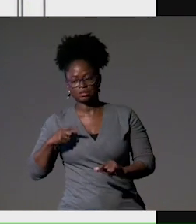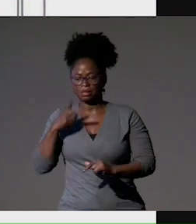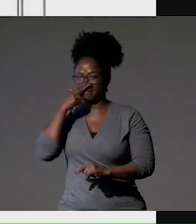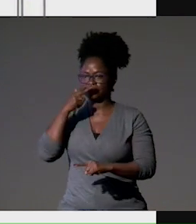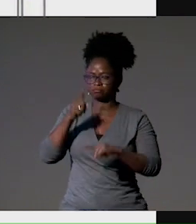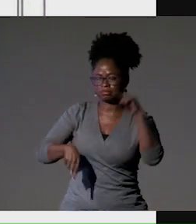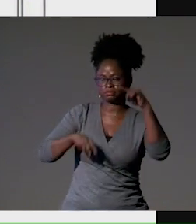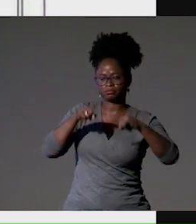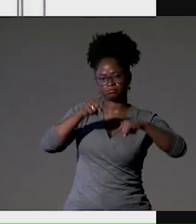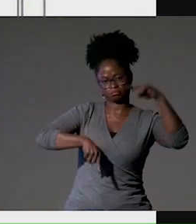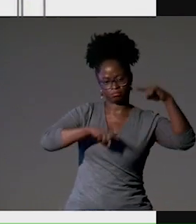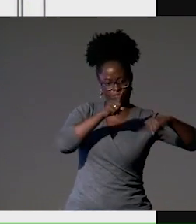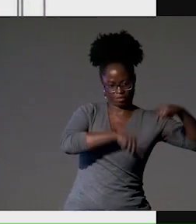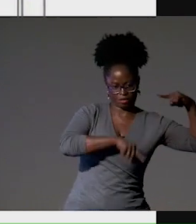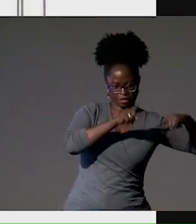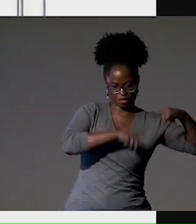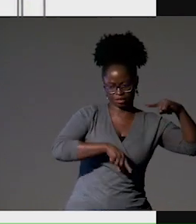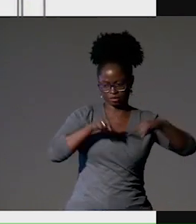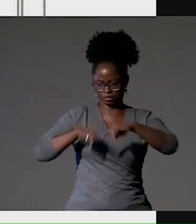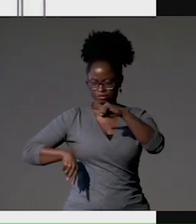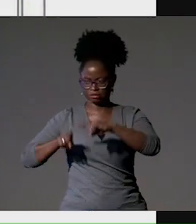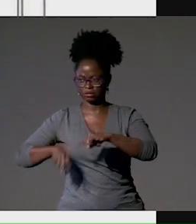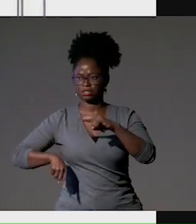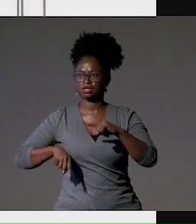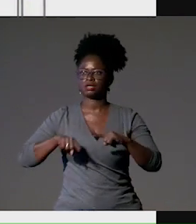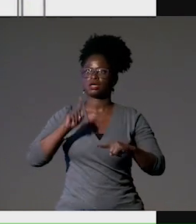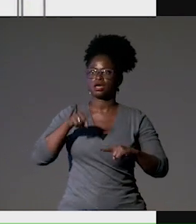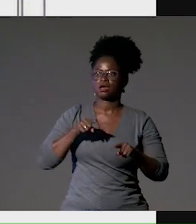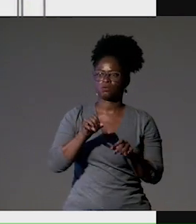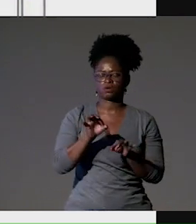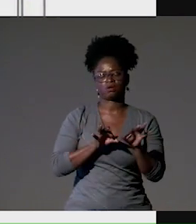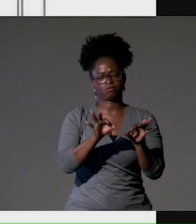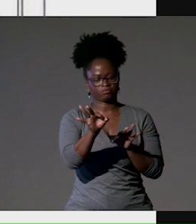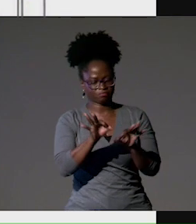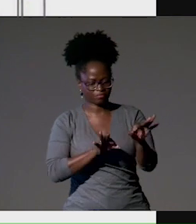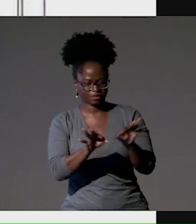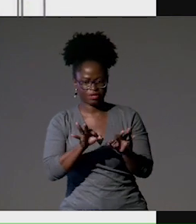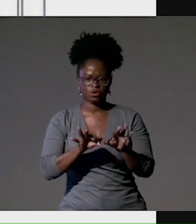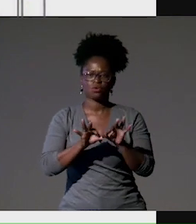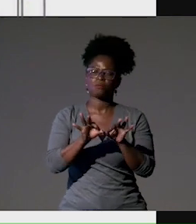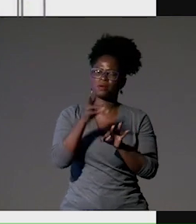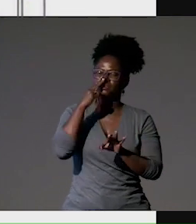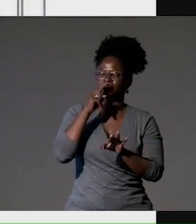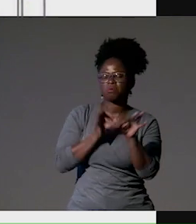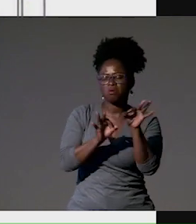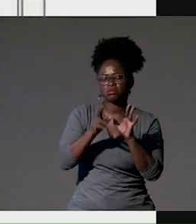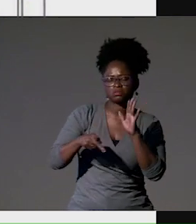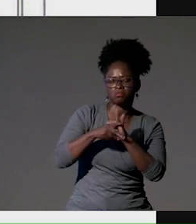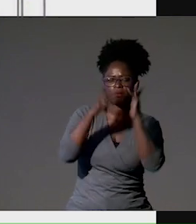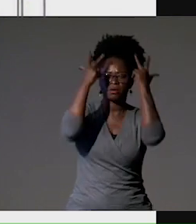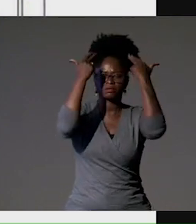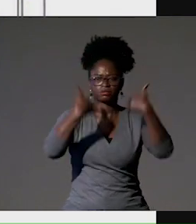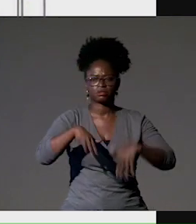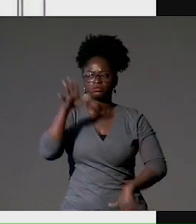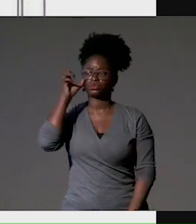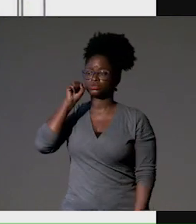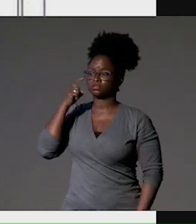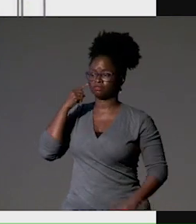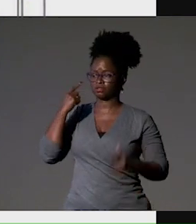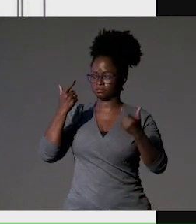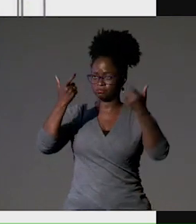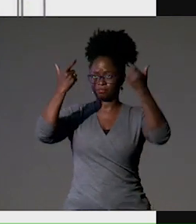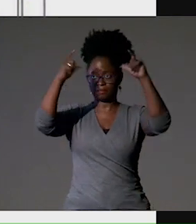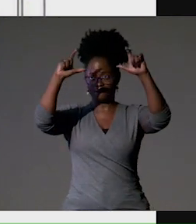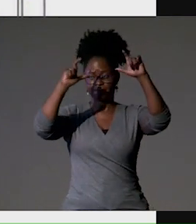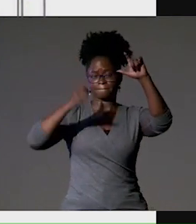interromper essa lógica, essa dinâmica, o que a gente chama de arquitetura natural do sono. Se vocês observarem no garoto,